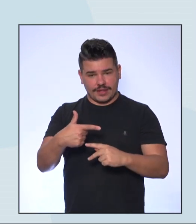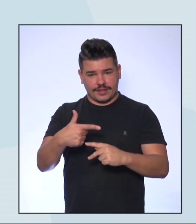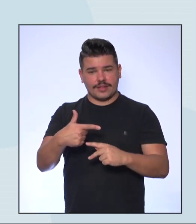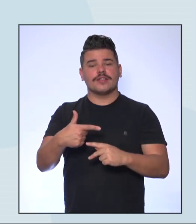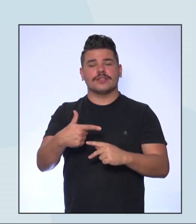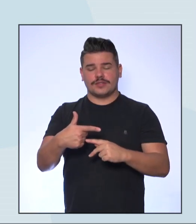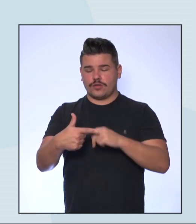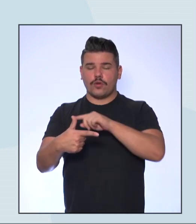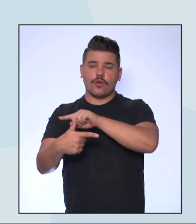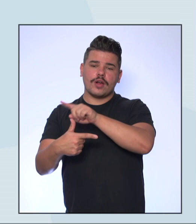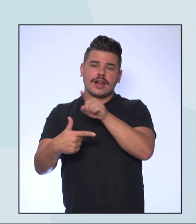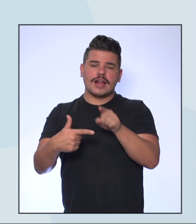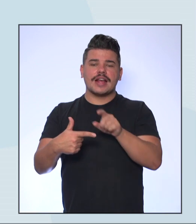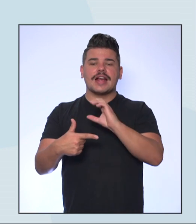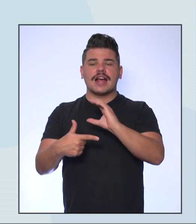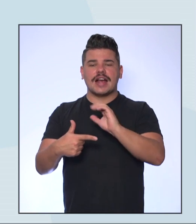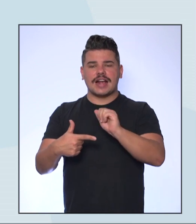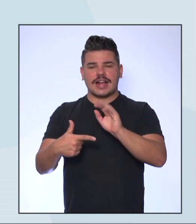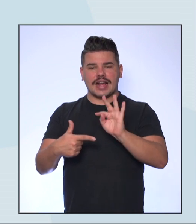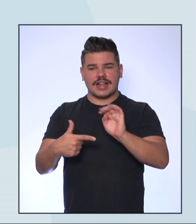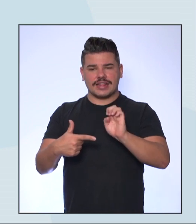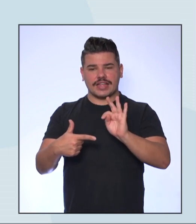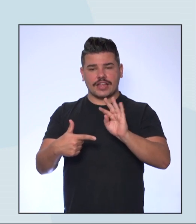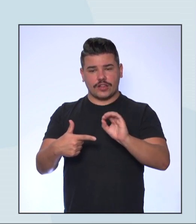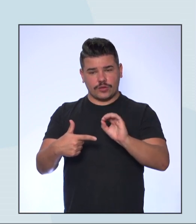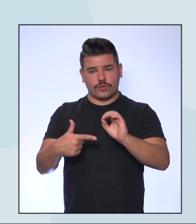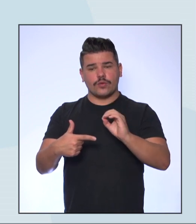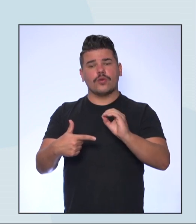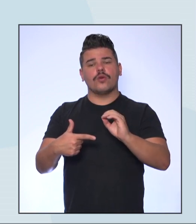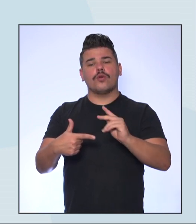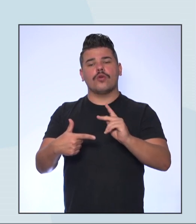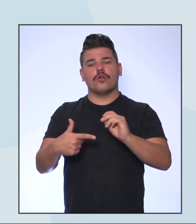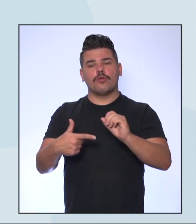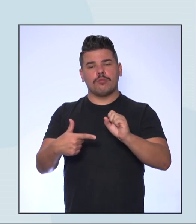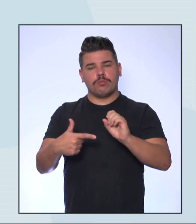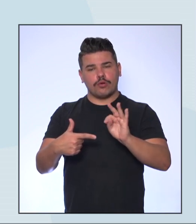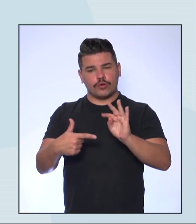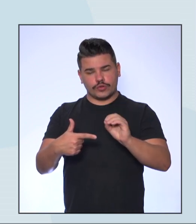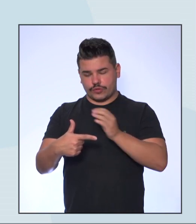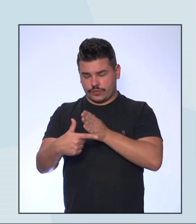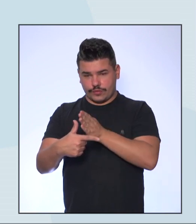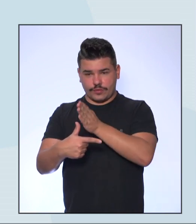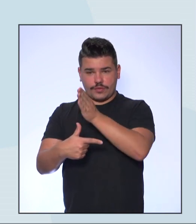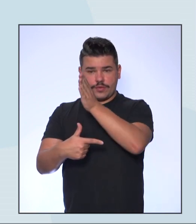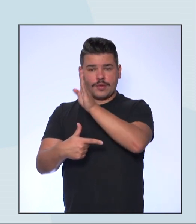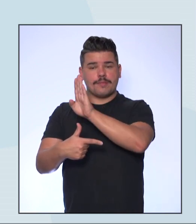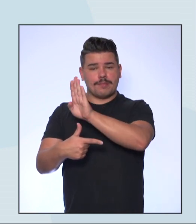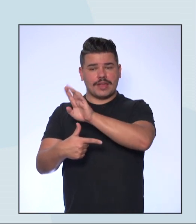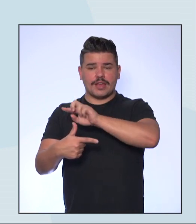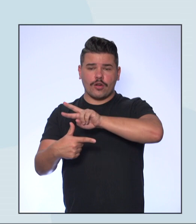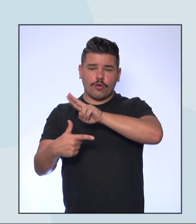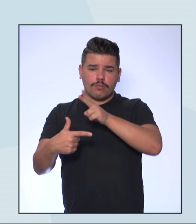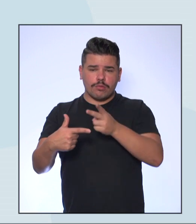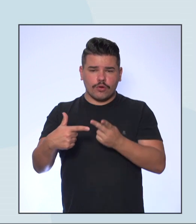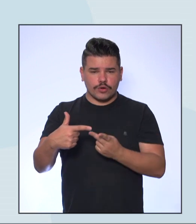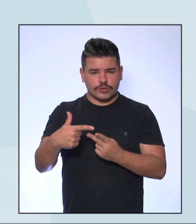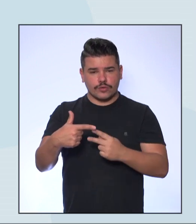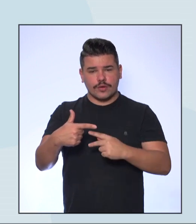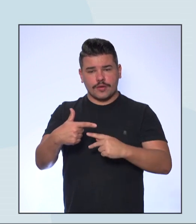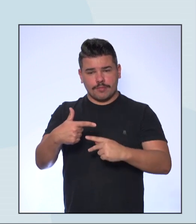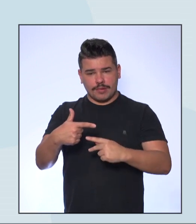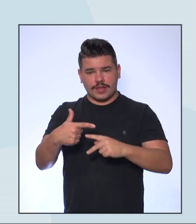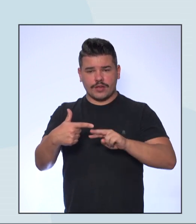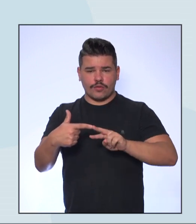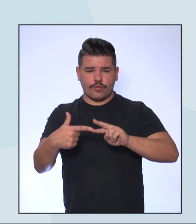olho a um triângulo retângulo, eu descubro a hipotenusa. Descobri a hipotenusa, os outros dois são